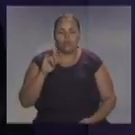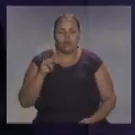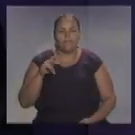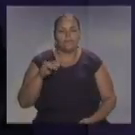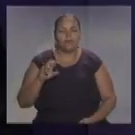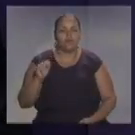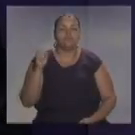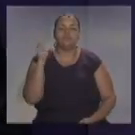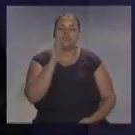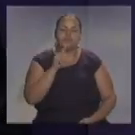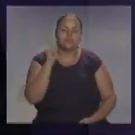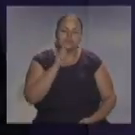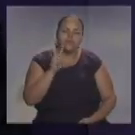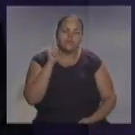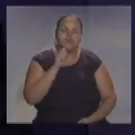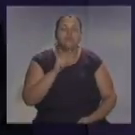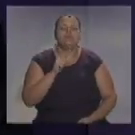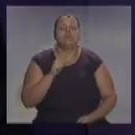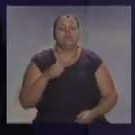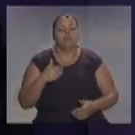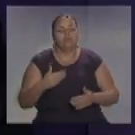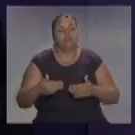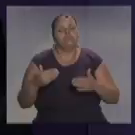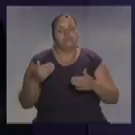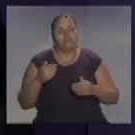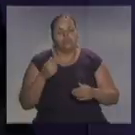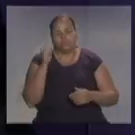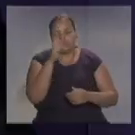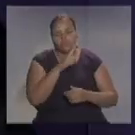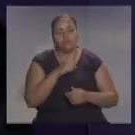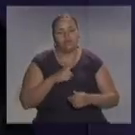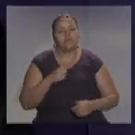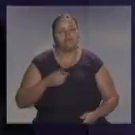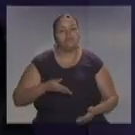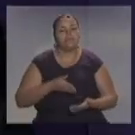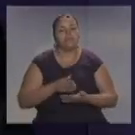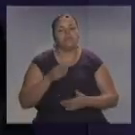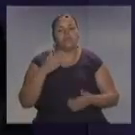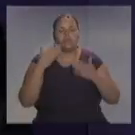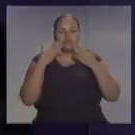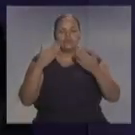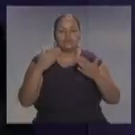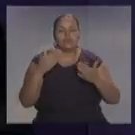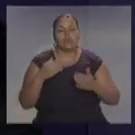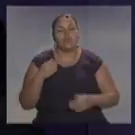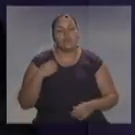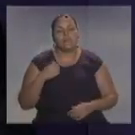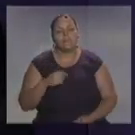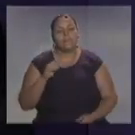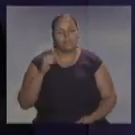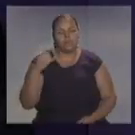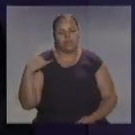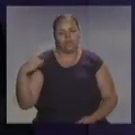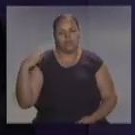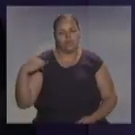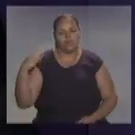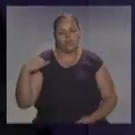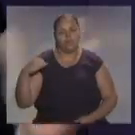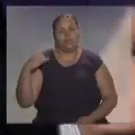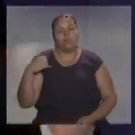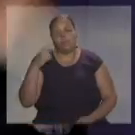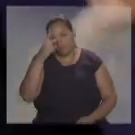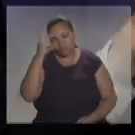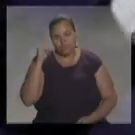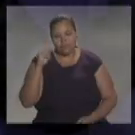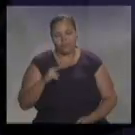as dificuldades e a cidade do Rio de Janeiro passou com louvor, né? Passou uma imagem positiva e agora vamos cobrar para que esse legado não